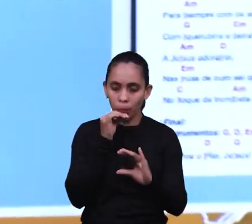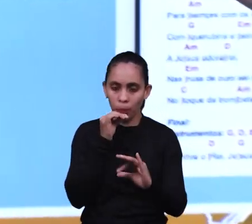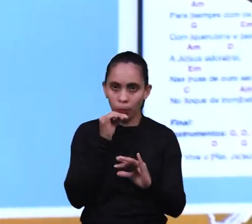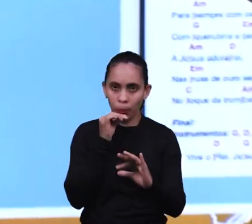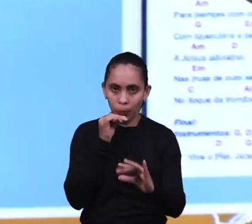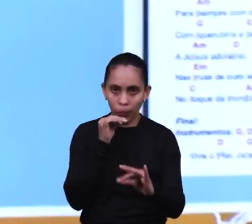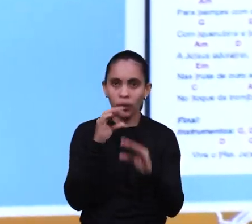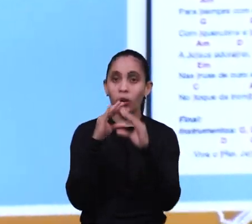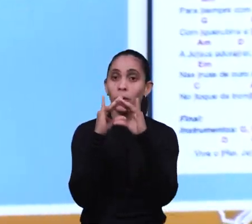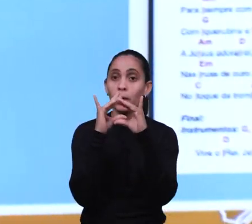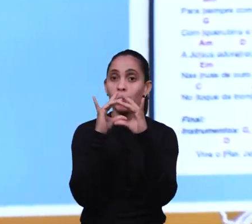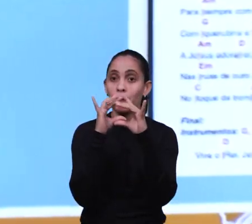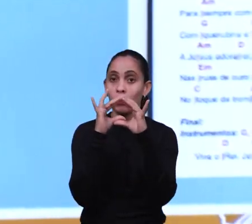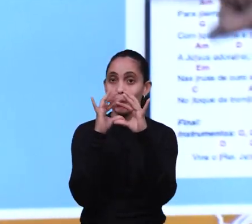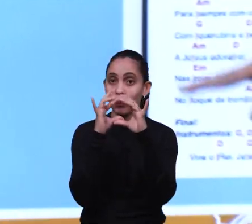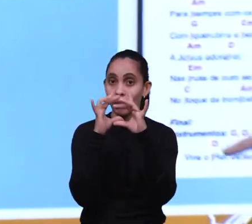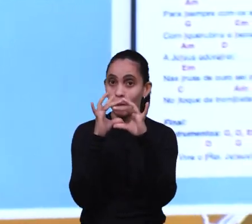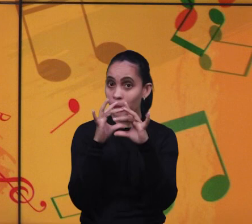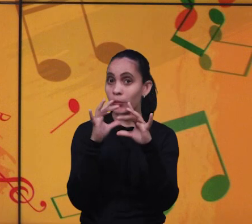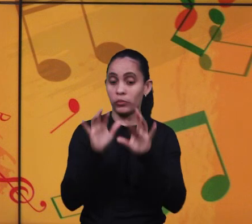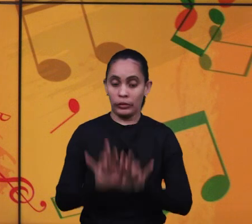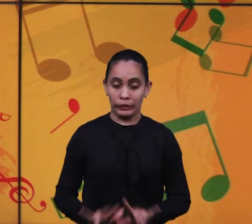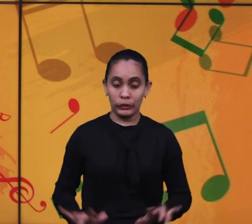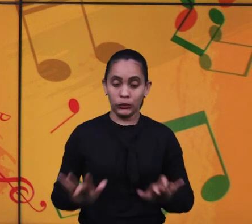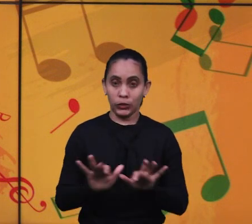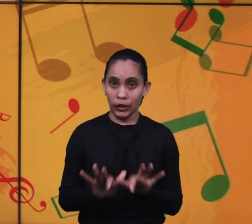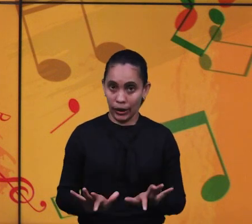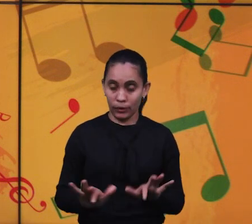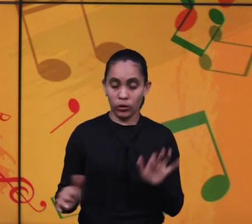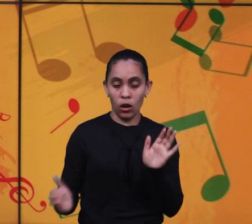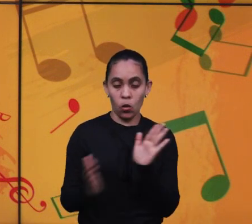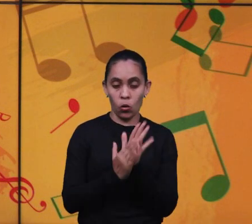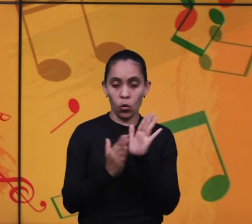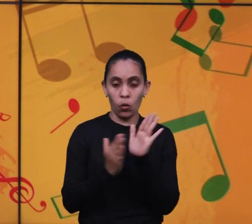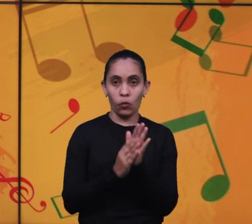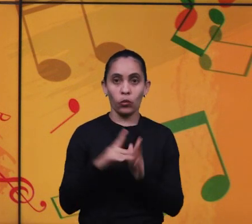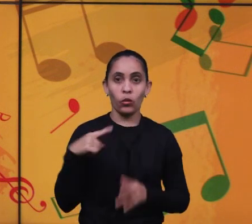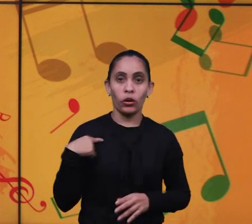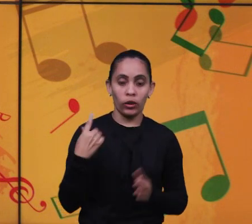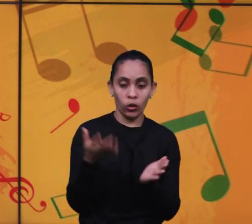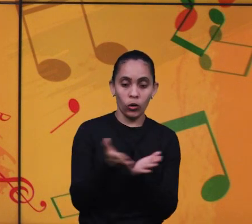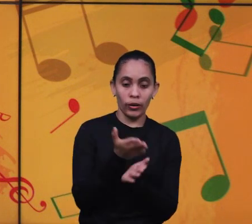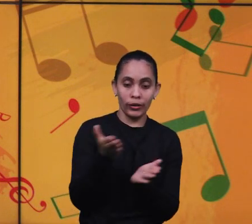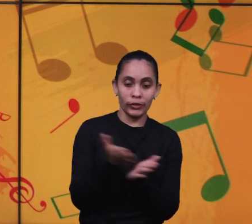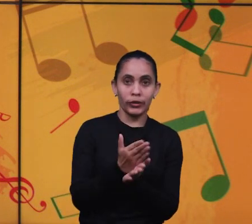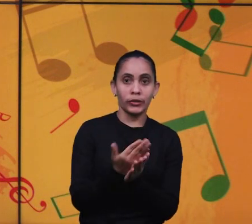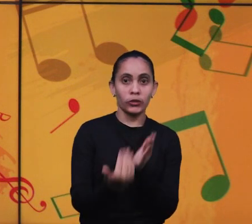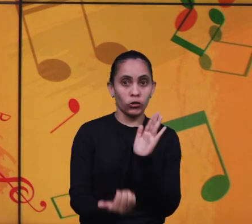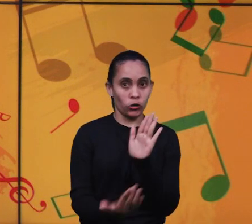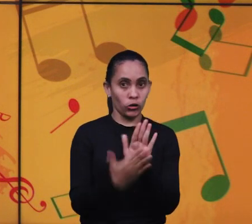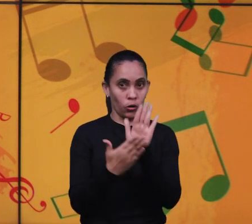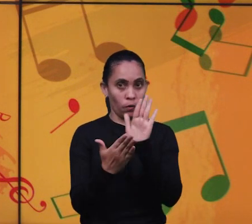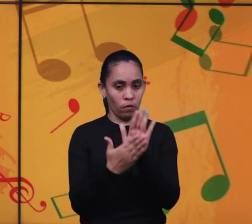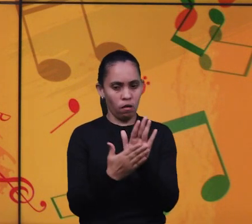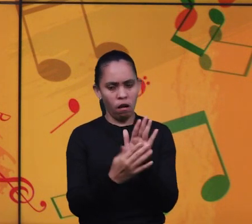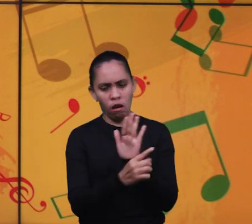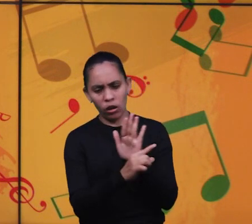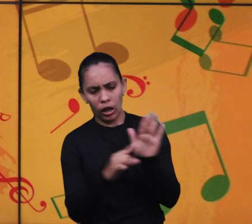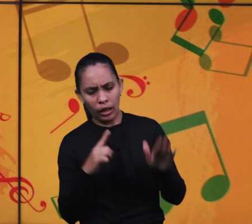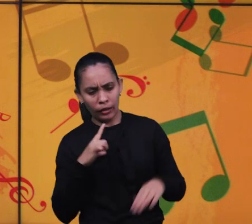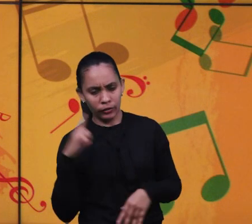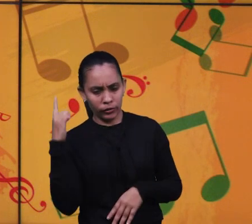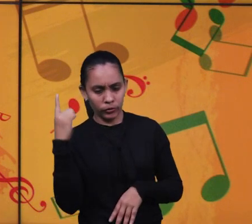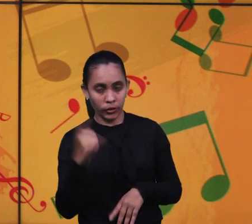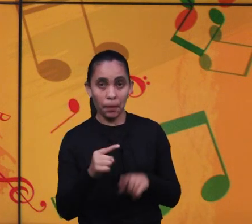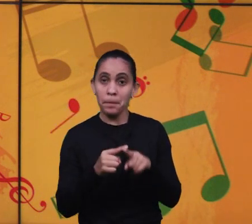teclado, flauta. E aqui está o louvor na nossa coletânea. Você observa que aqui não está